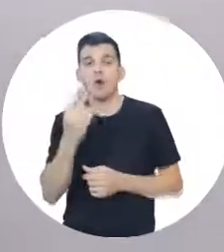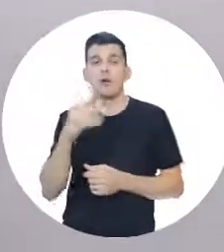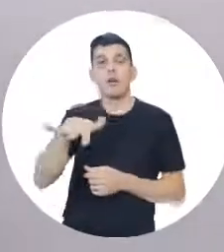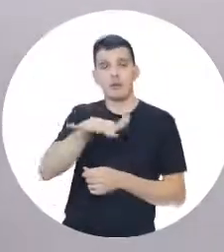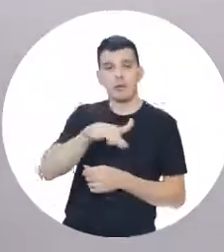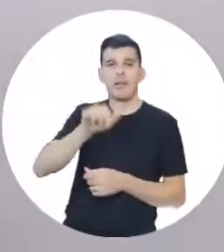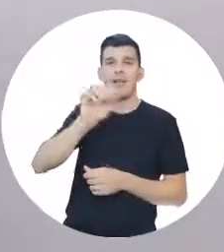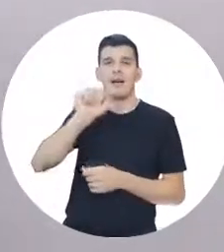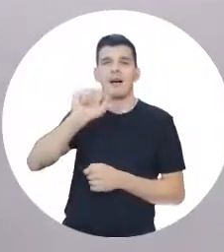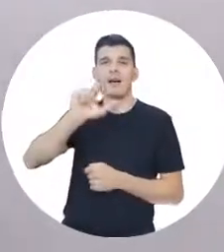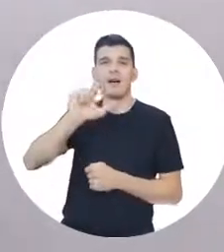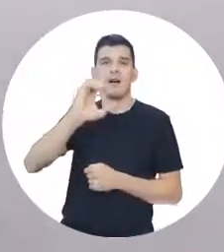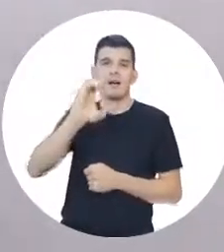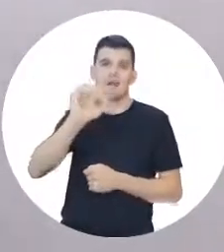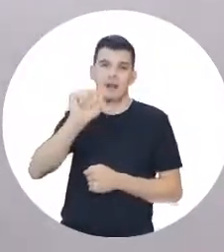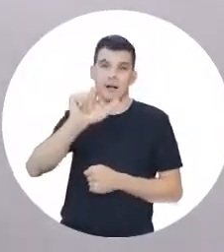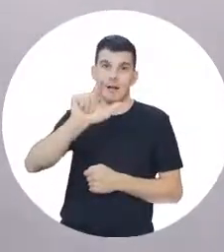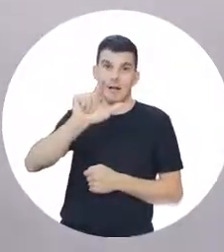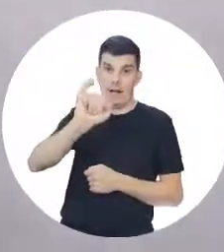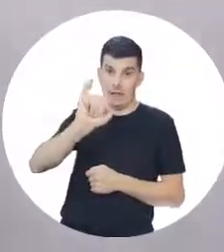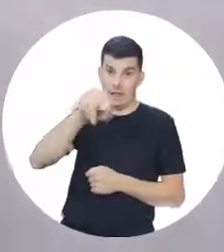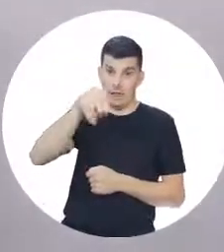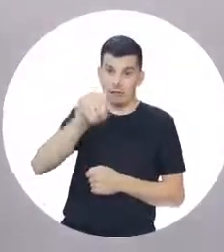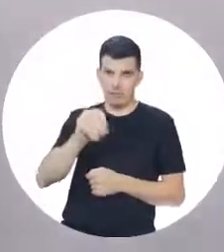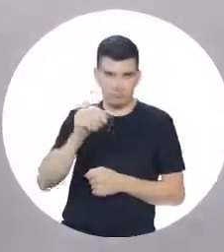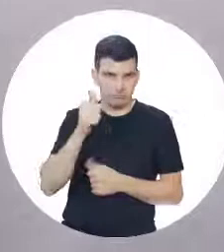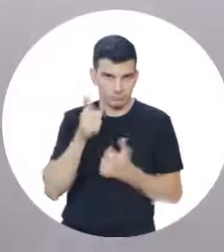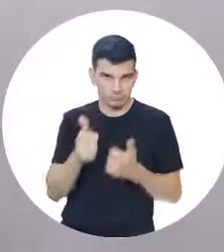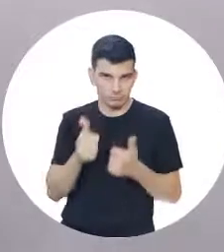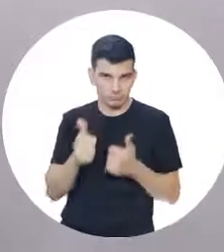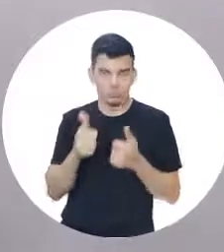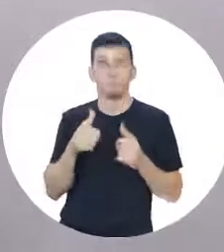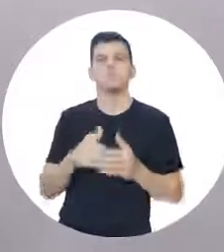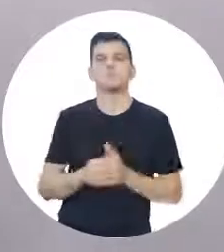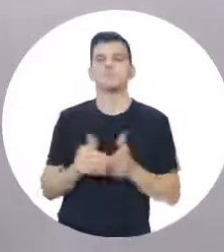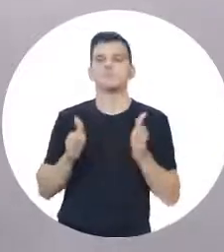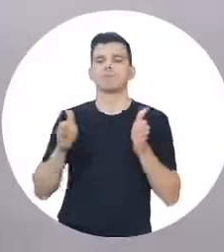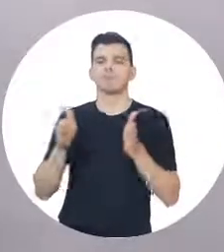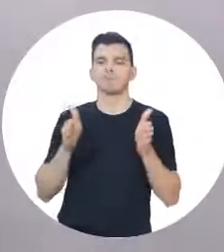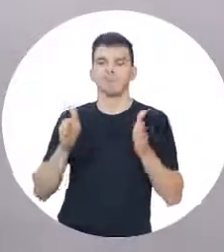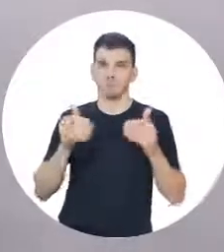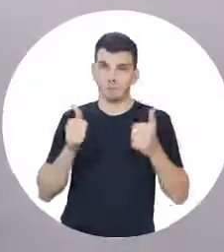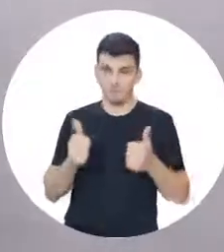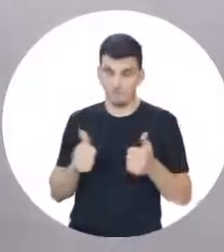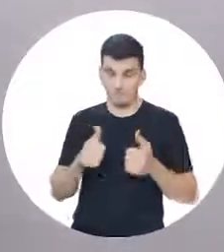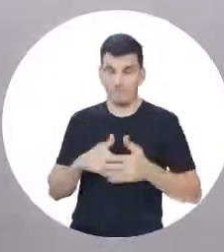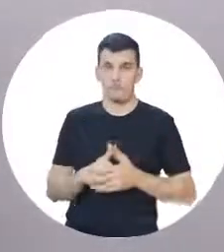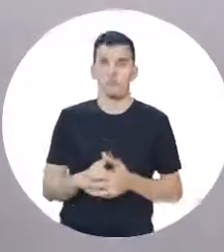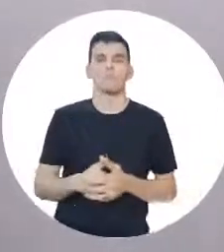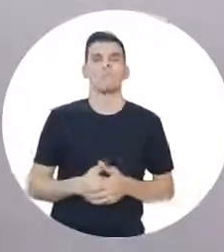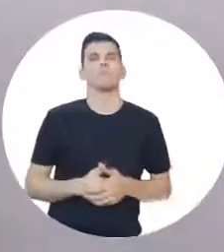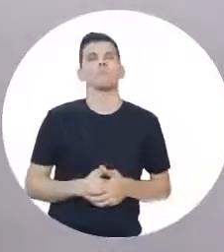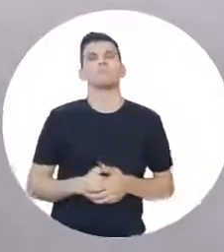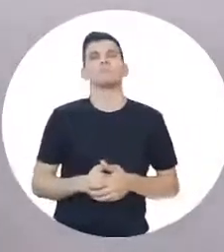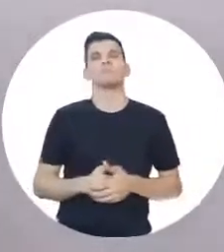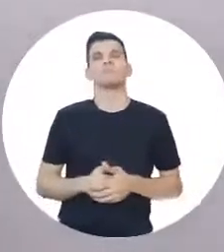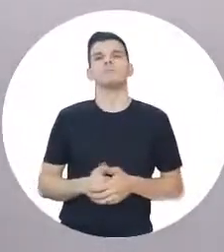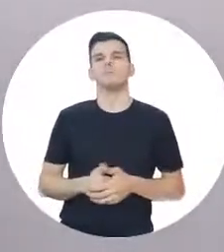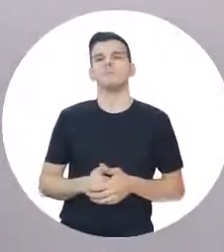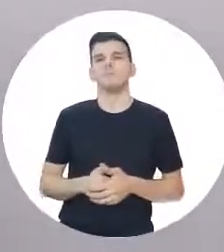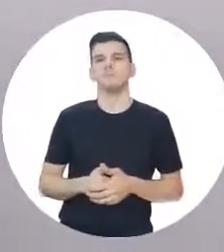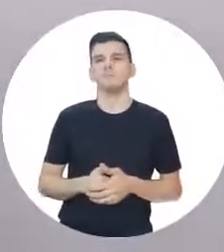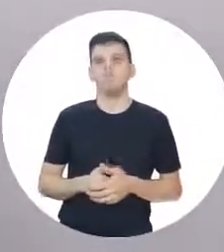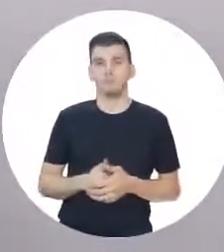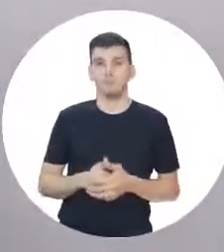um dos dois termos é bem utilizado. Beleza? Então, ácido libera H+ como único cátion, base libera H- como único